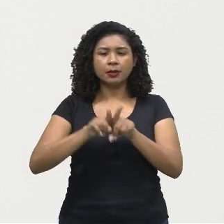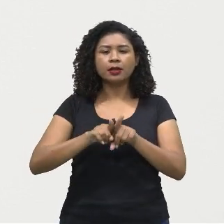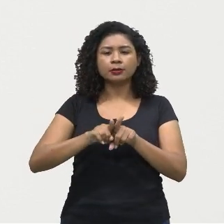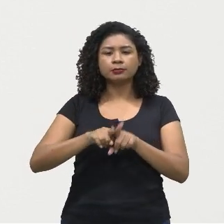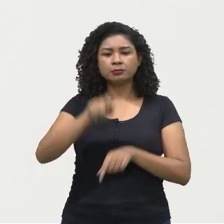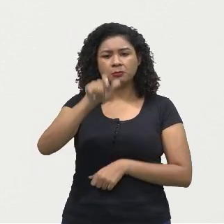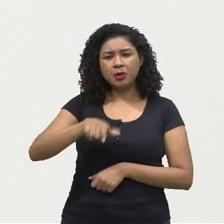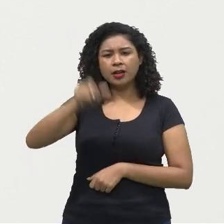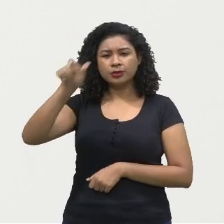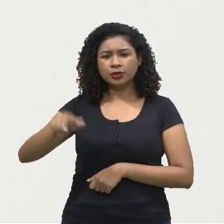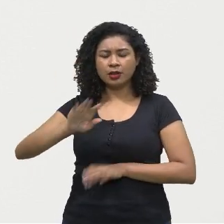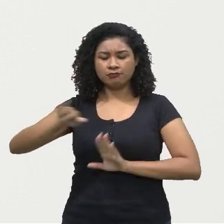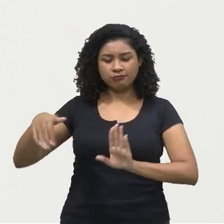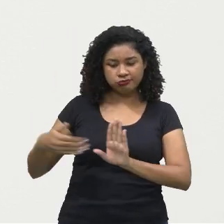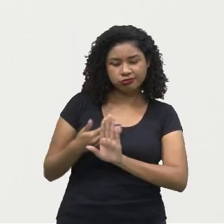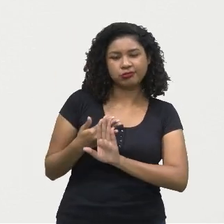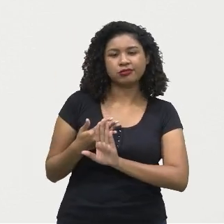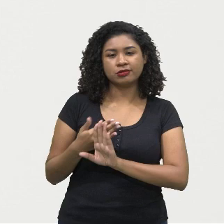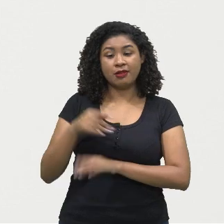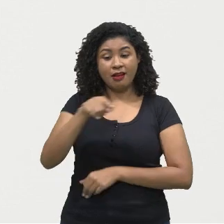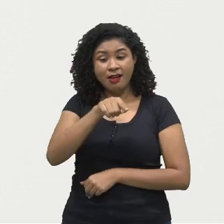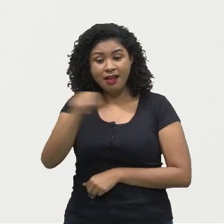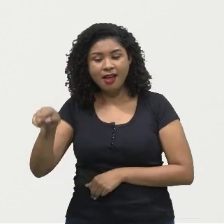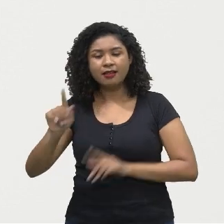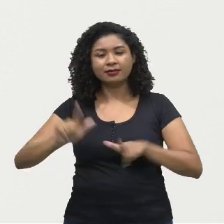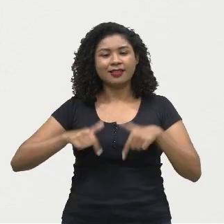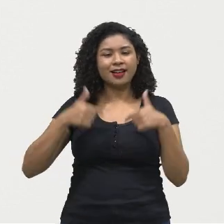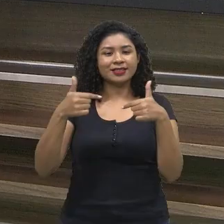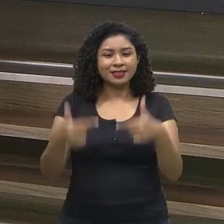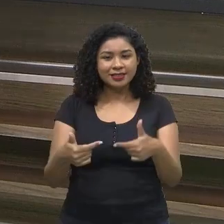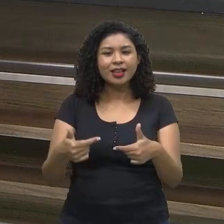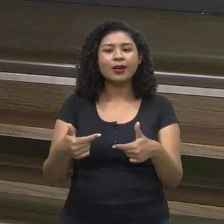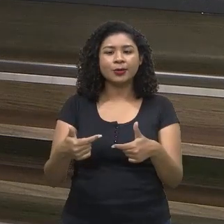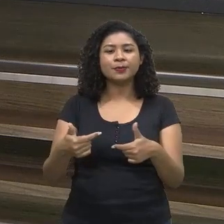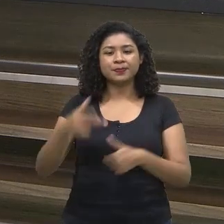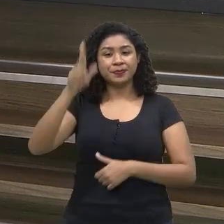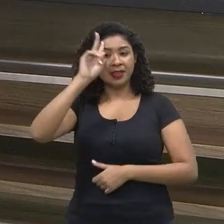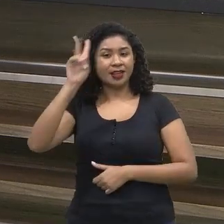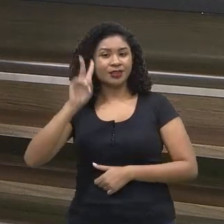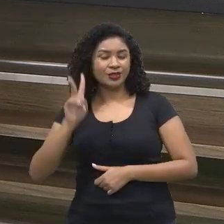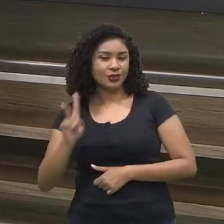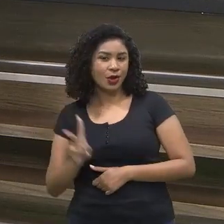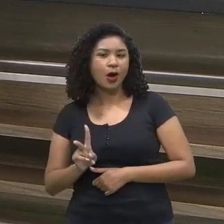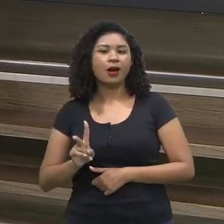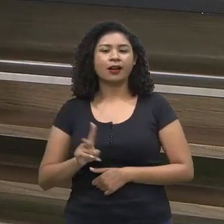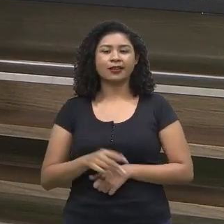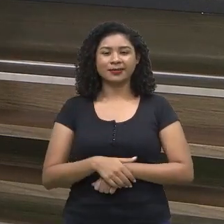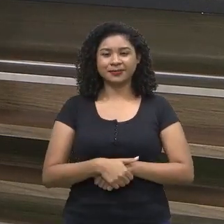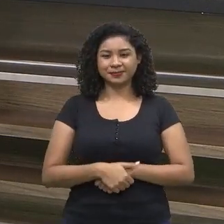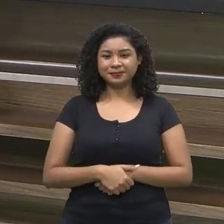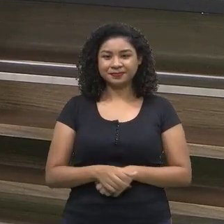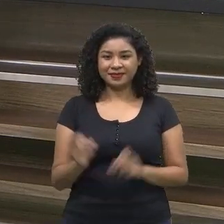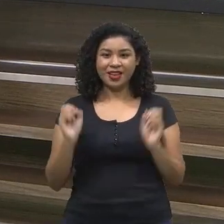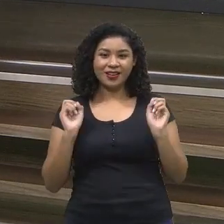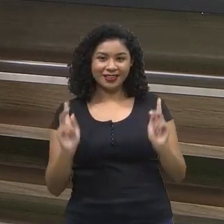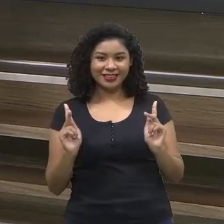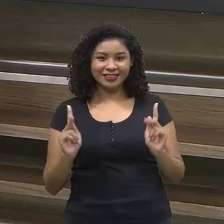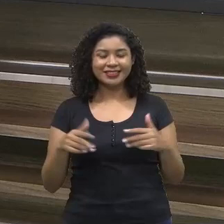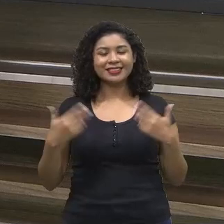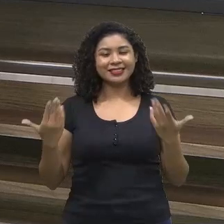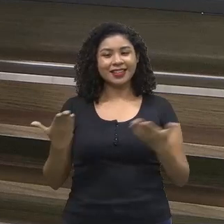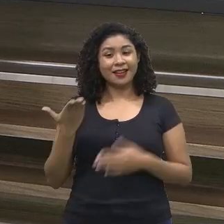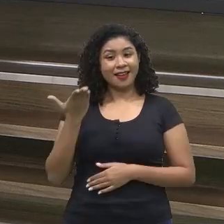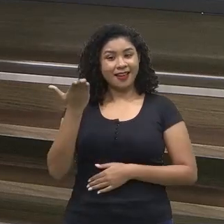são elas que vão, né, praticar as ações do enredo, da história em si, correto? Então essa também